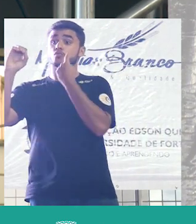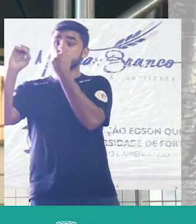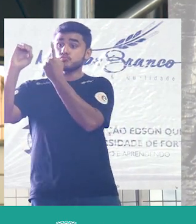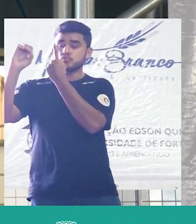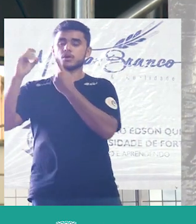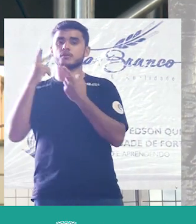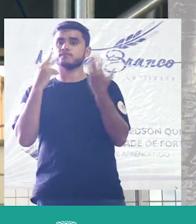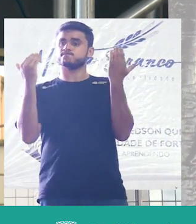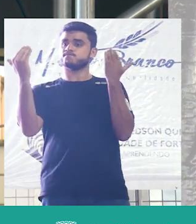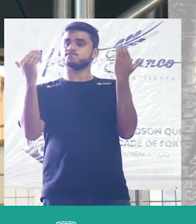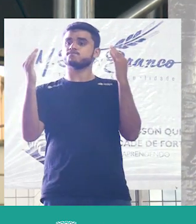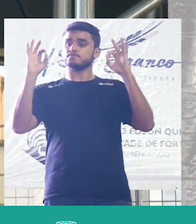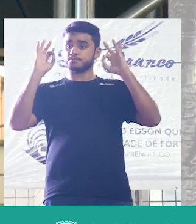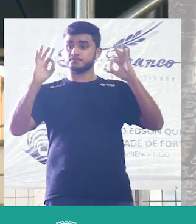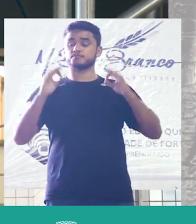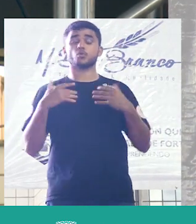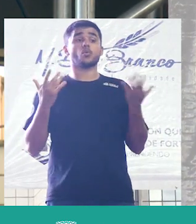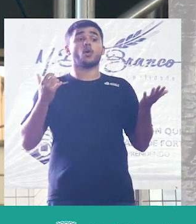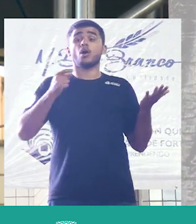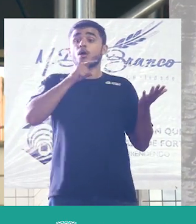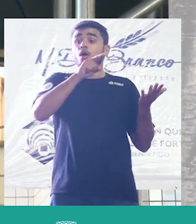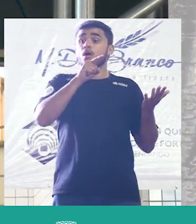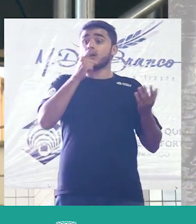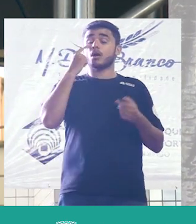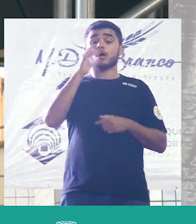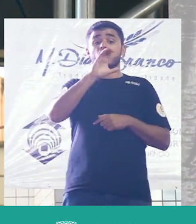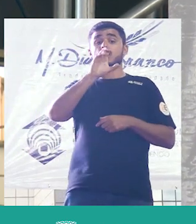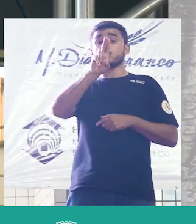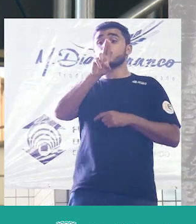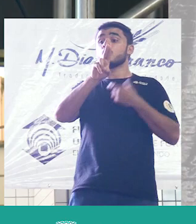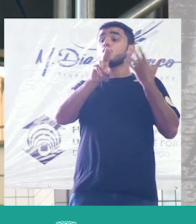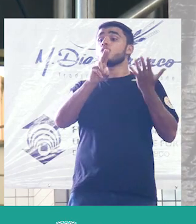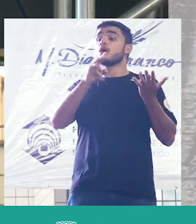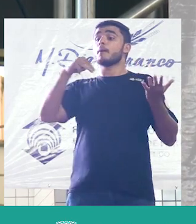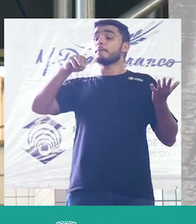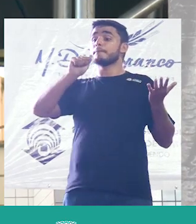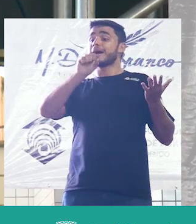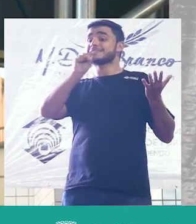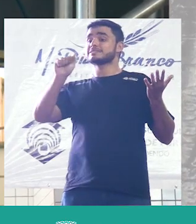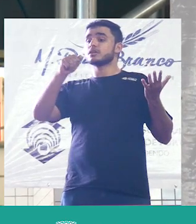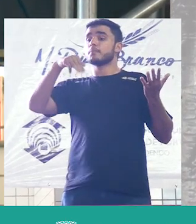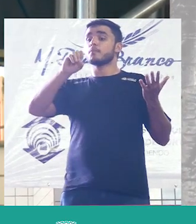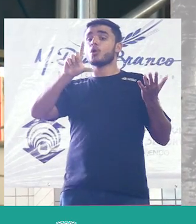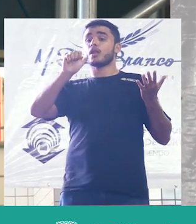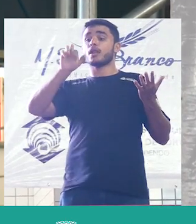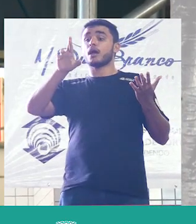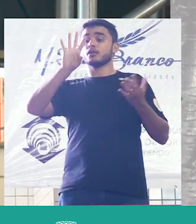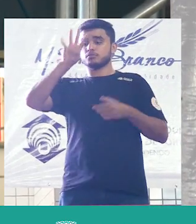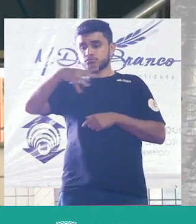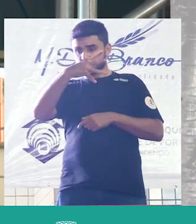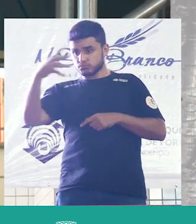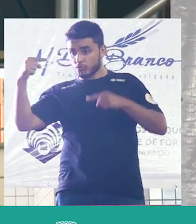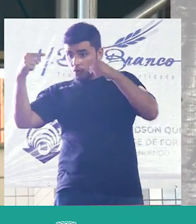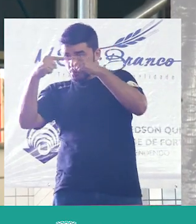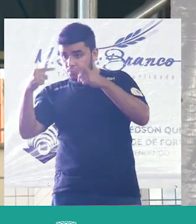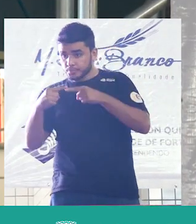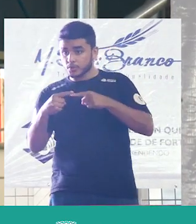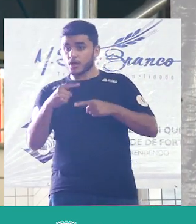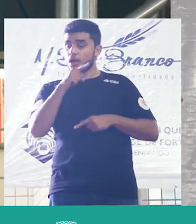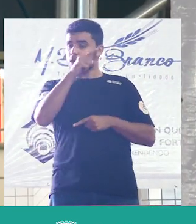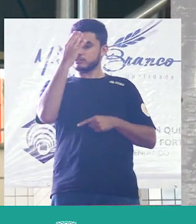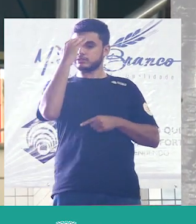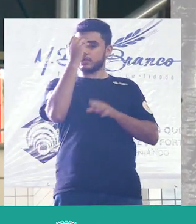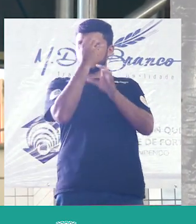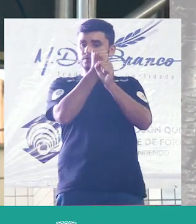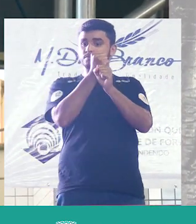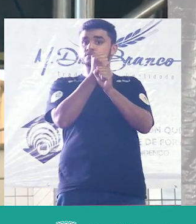Vejo quanto pesa 1 mol de cada substância, em gramas, através da massa molar. No caso do CuO, é 80,